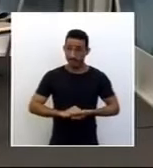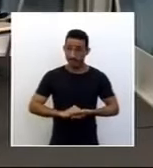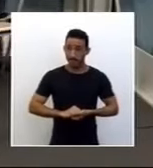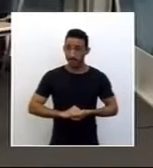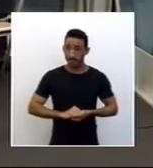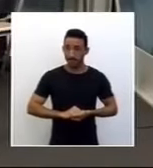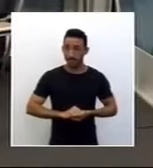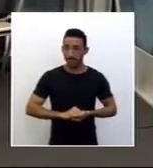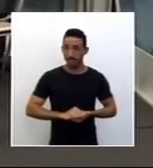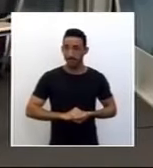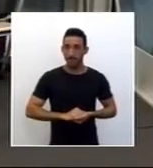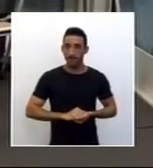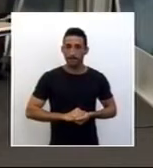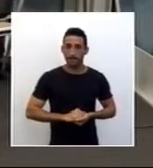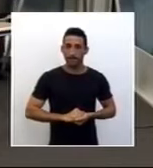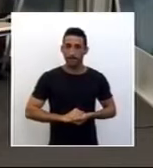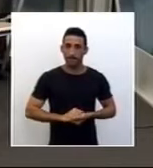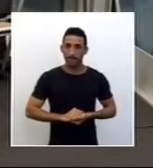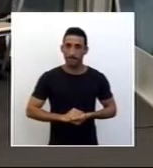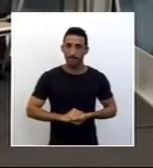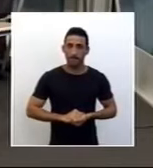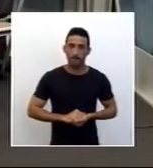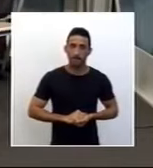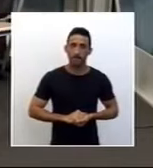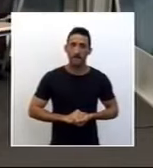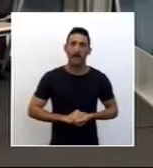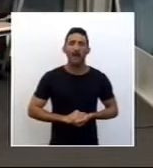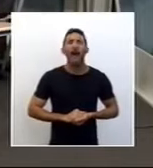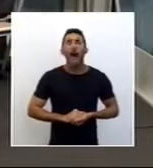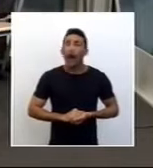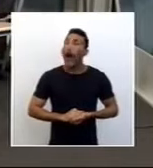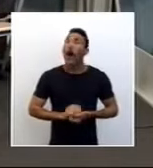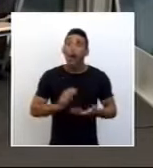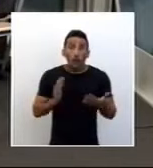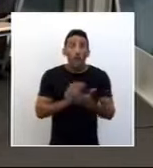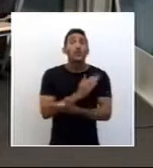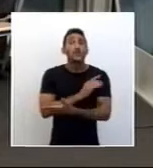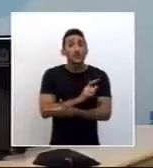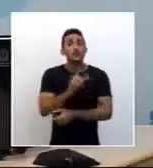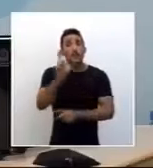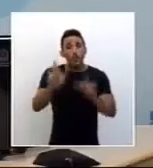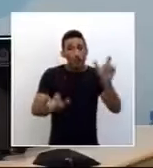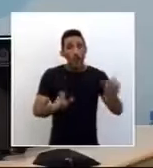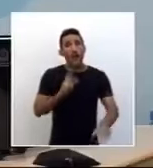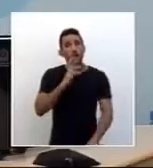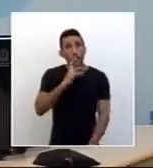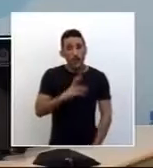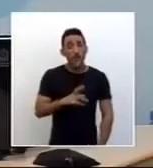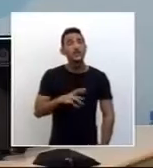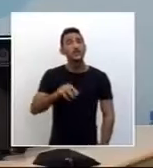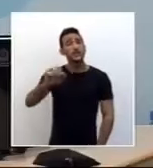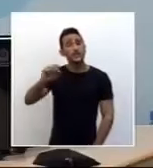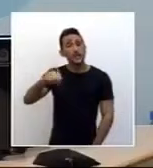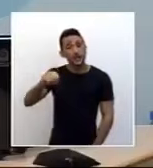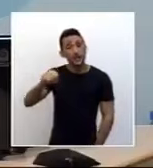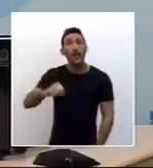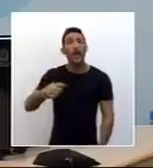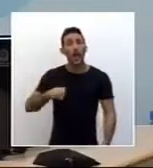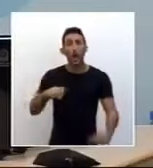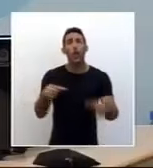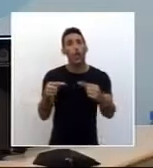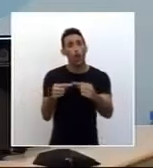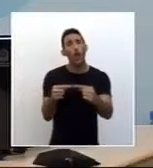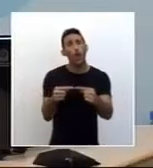e Eles responderam que a gente tem várias pessoas que colocaram o viés saia Grey sim eu